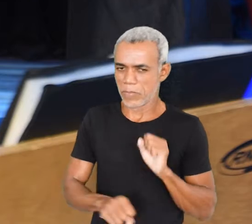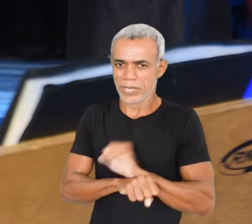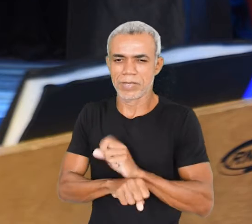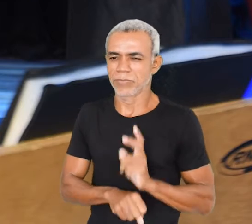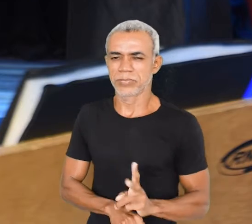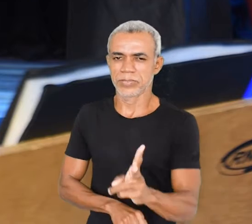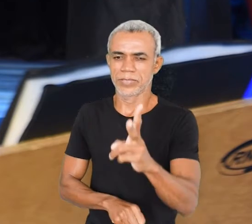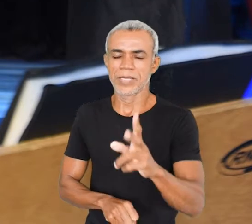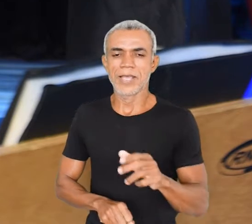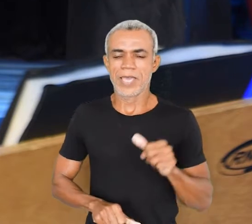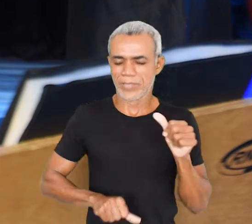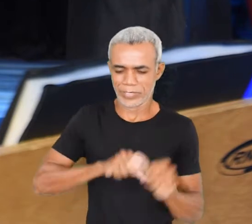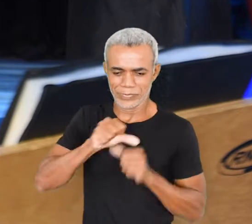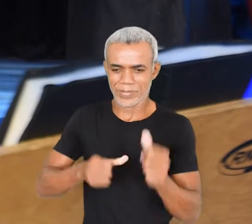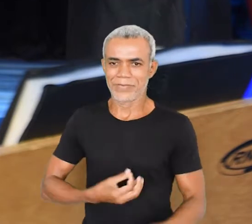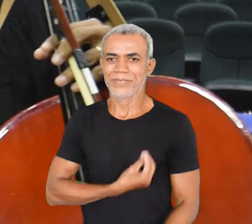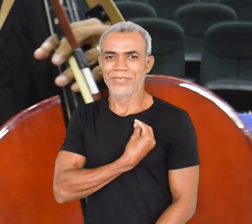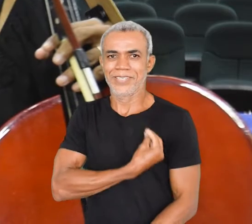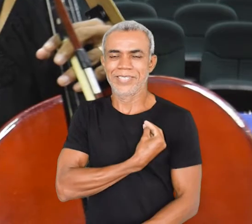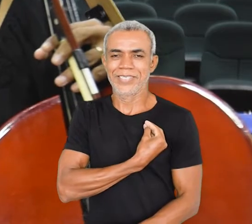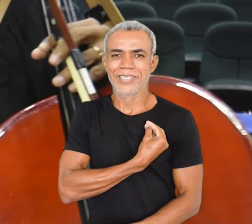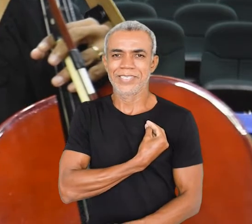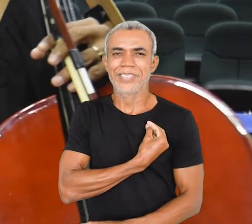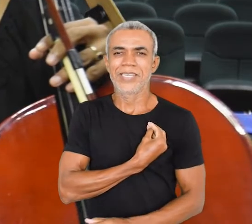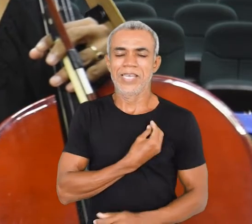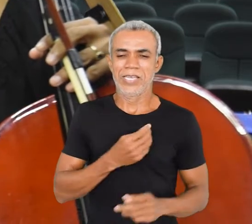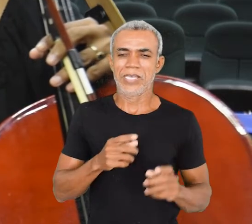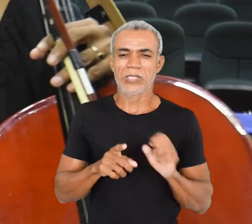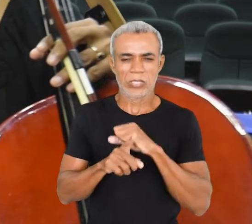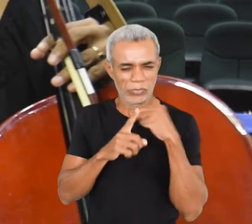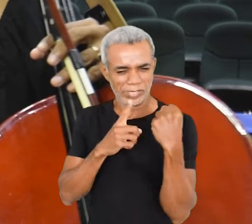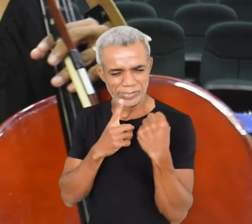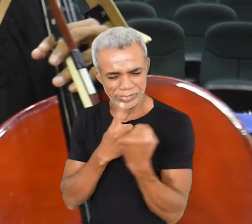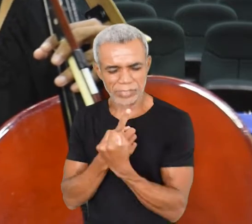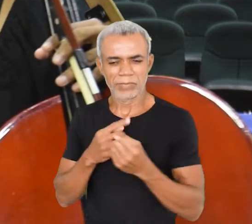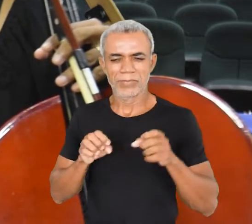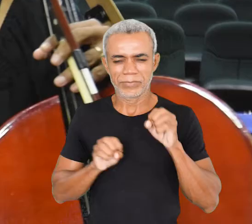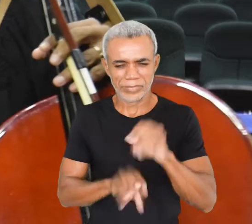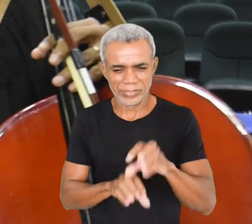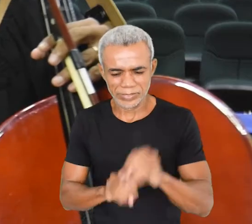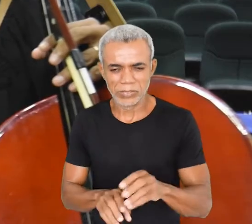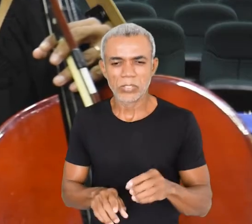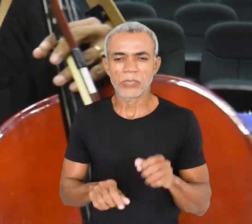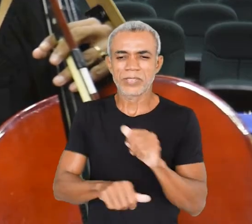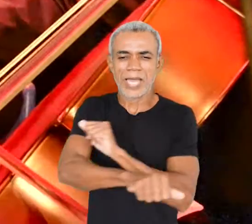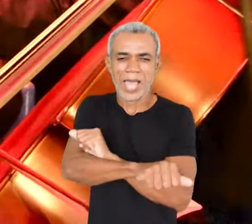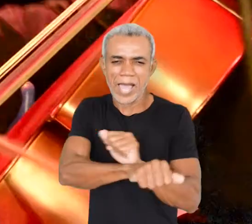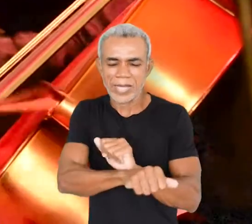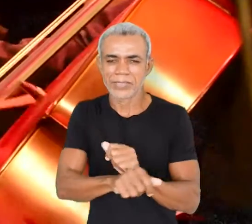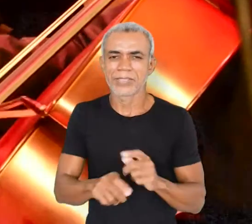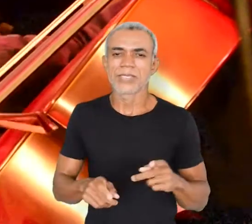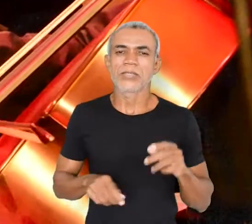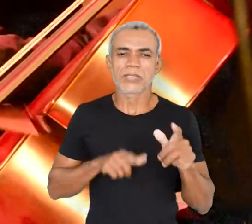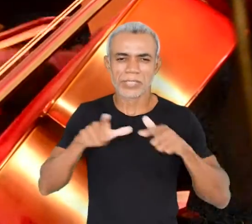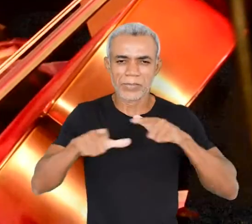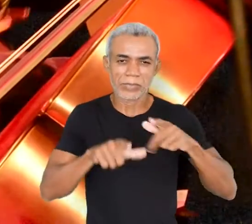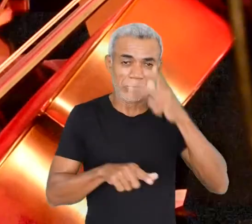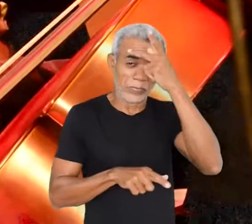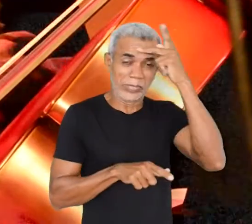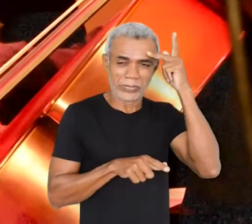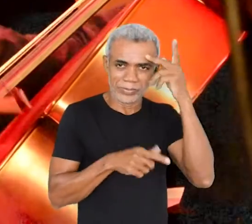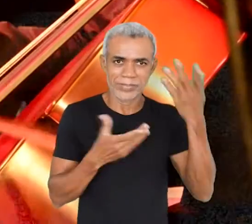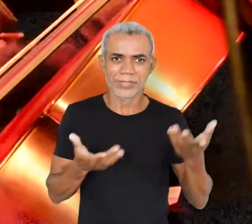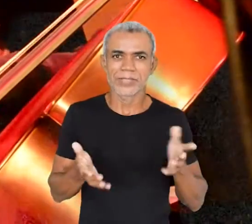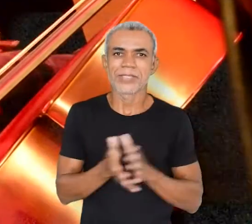tocar e não parei mais. É transformar vidas, é promover a cidadania, a educação, por meio da arte, que é a